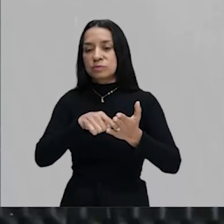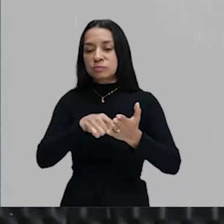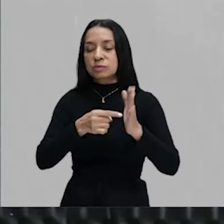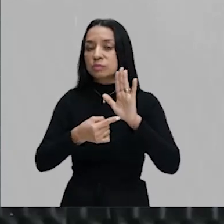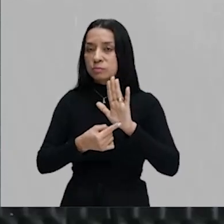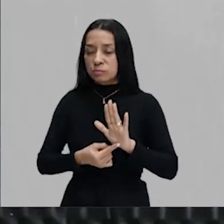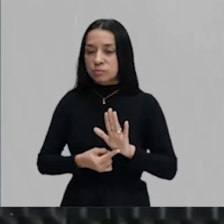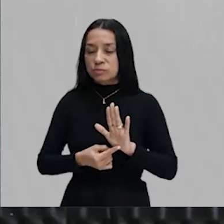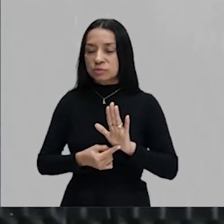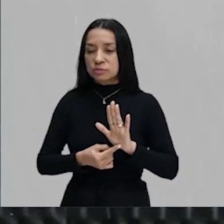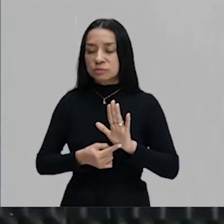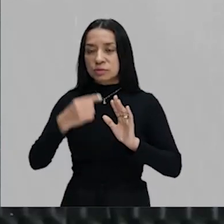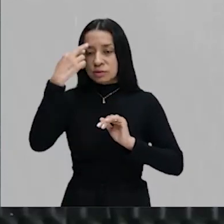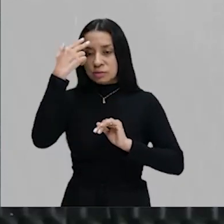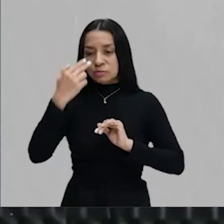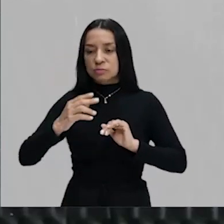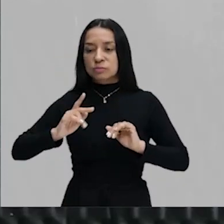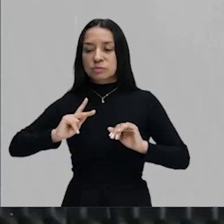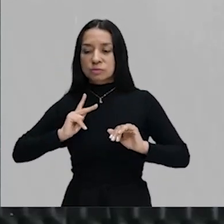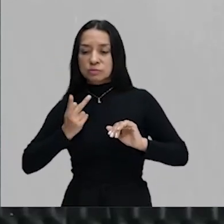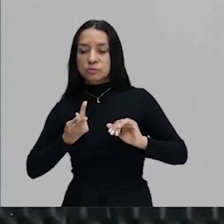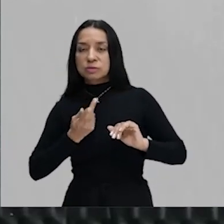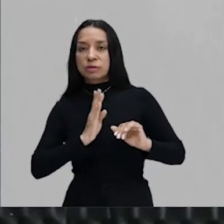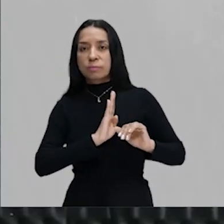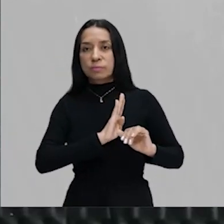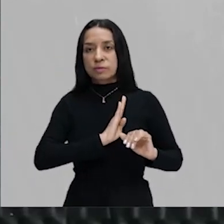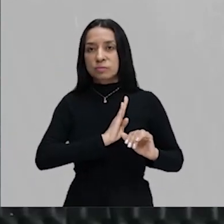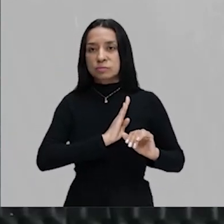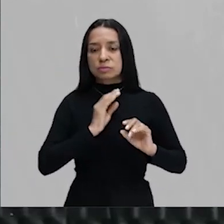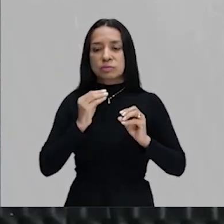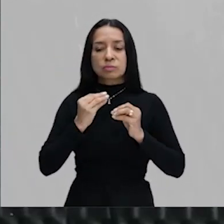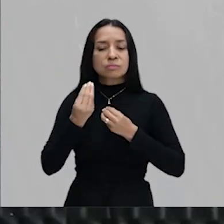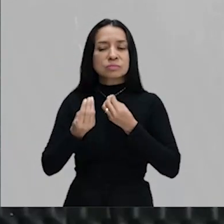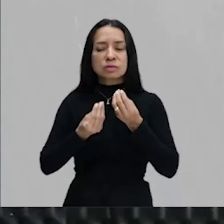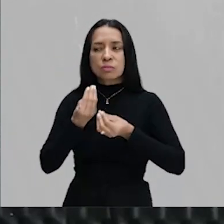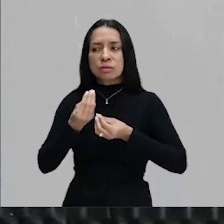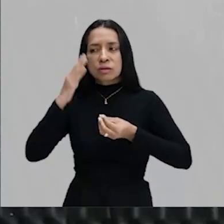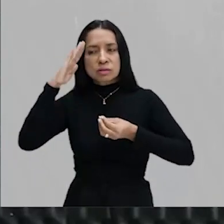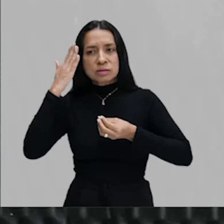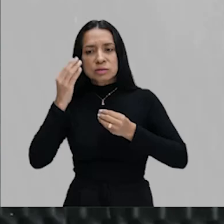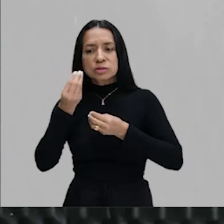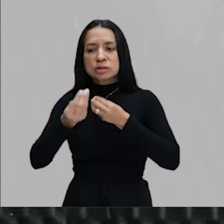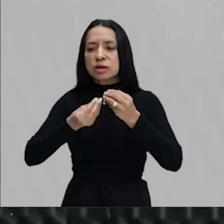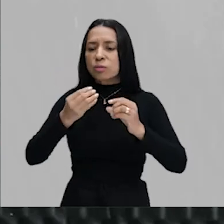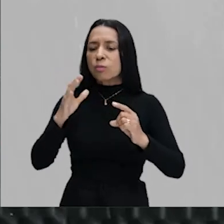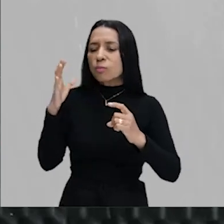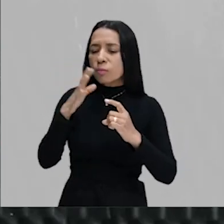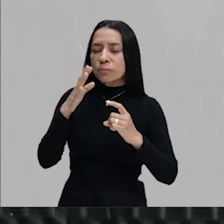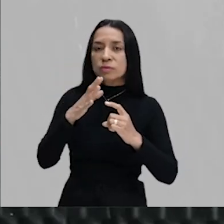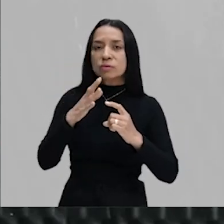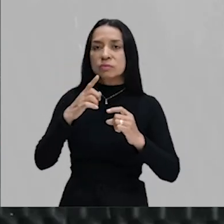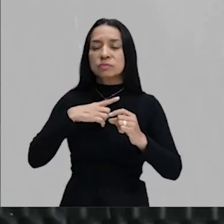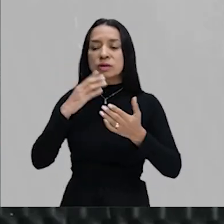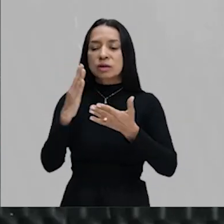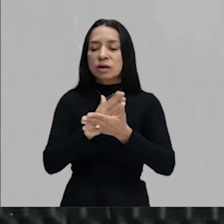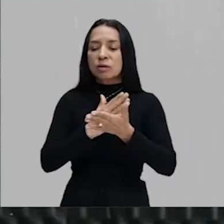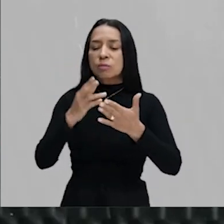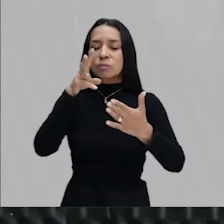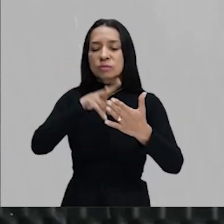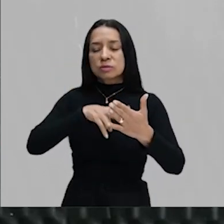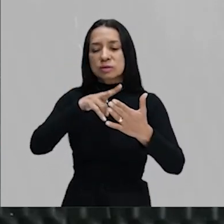nos mostrar a história dos hebreus, elas são entendidas como míticas. Nós temos algumas